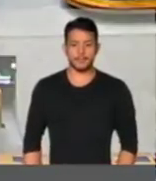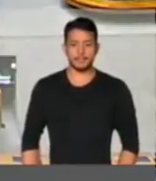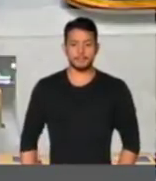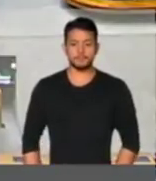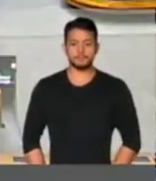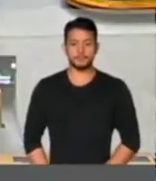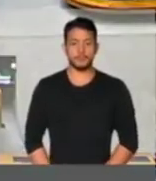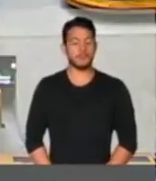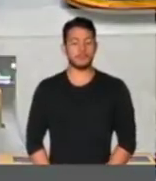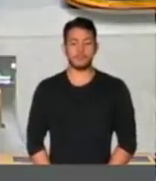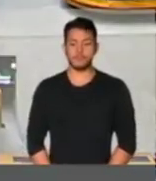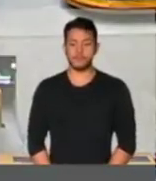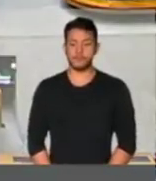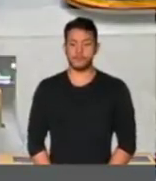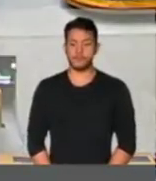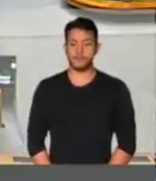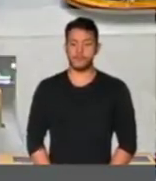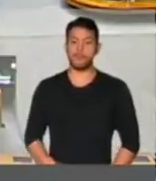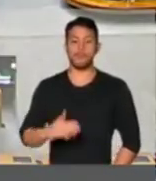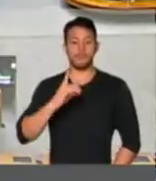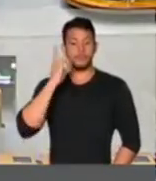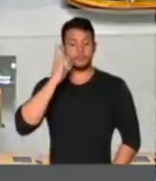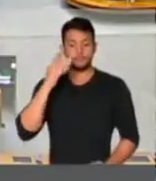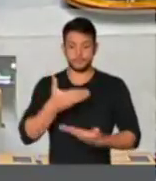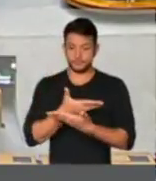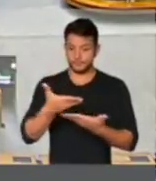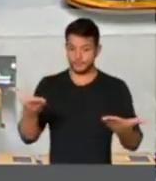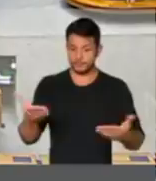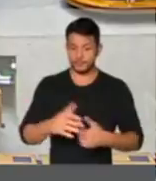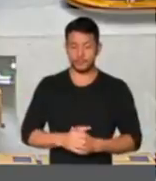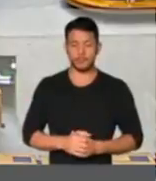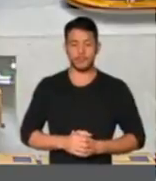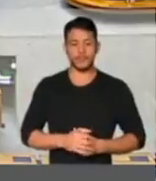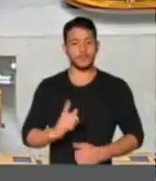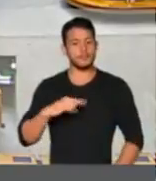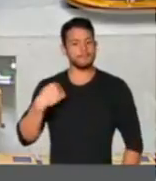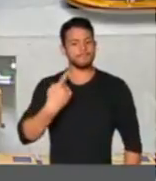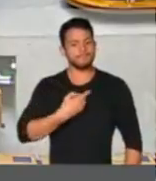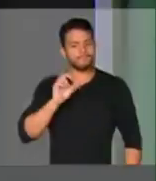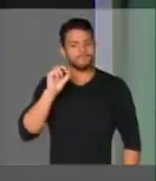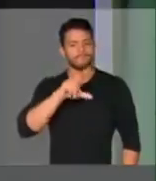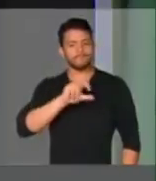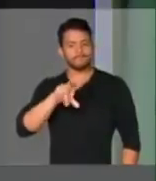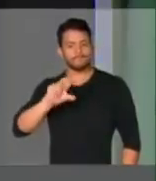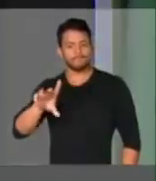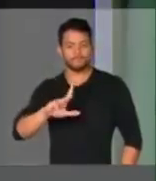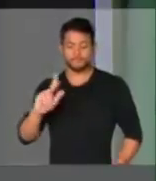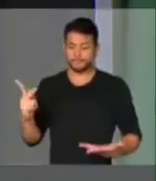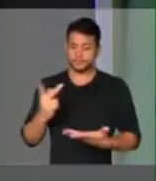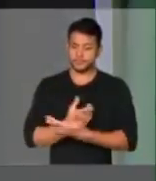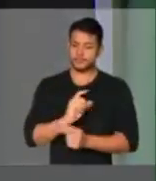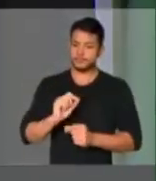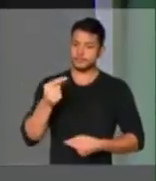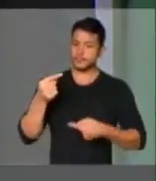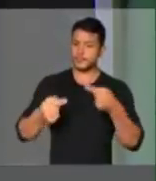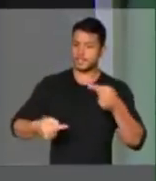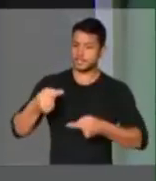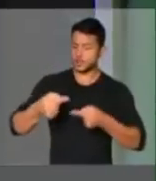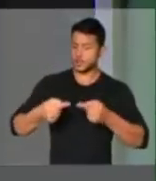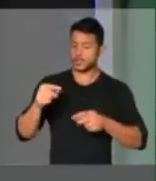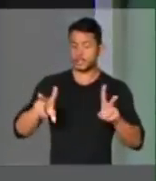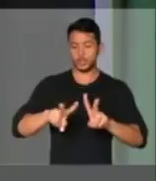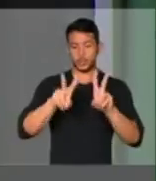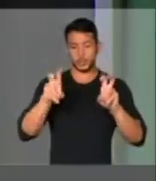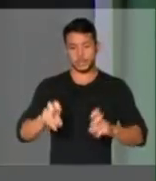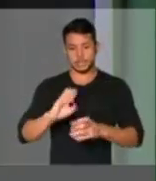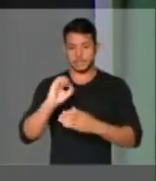Senhor presidente, senhores deputados, nesta casa, recentemente, a gente tem visto muito debate em relação à segurança pública, ao pacote anticrime do